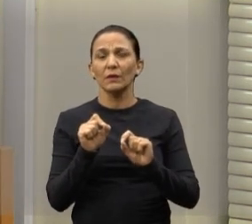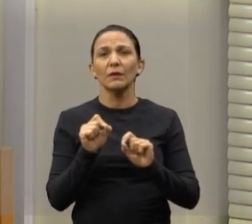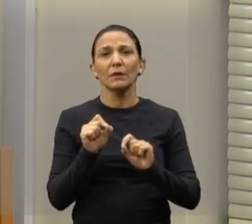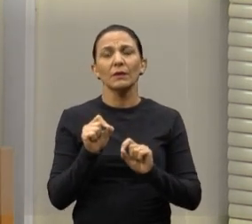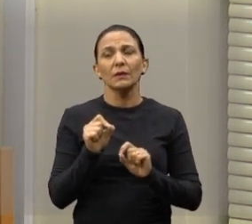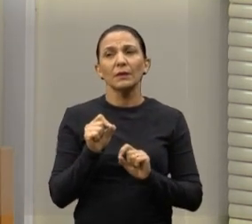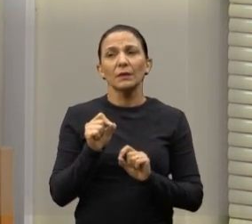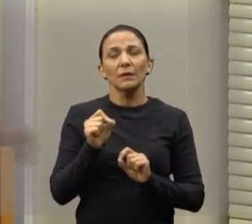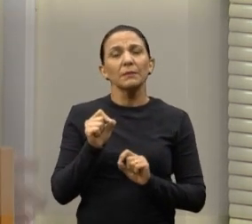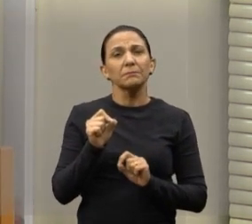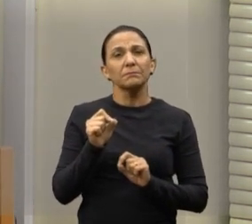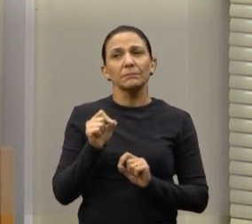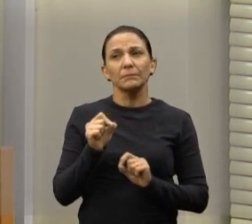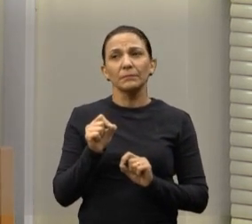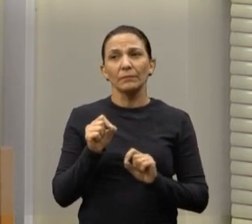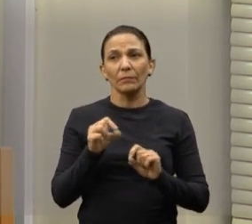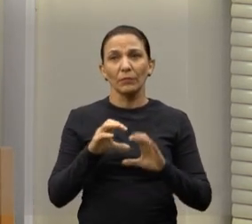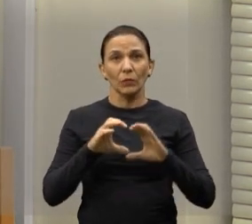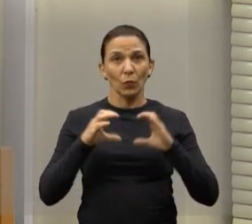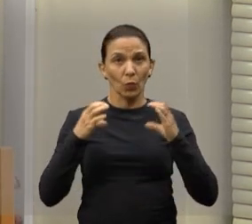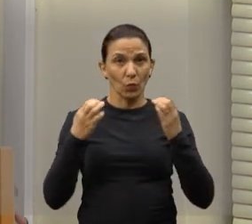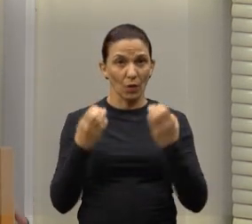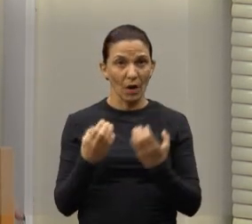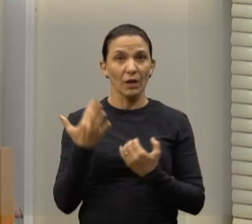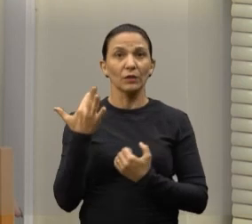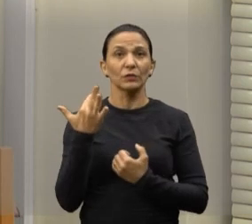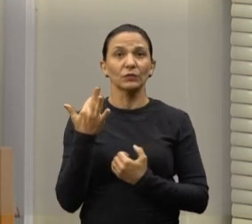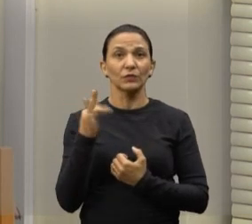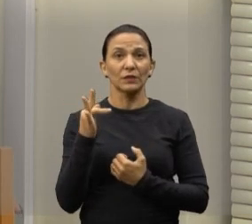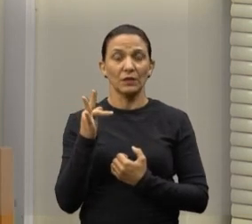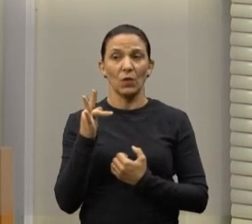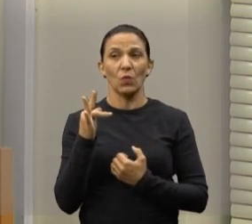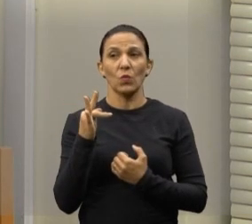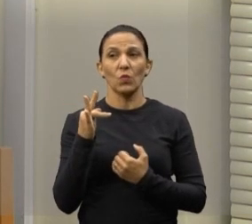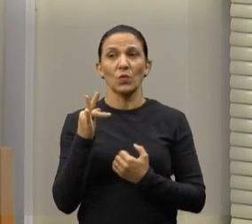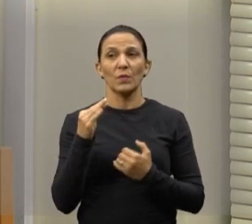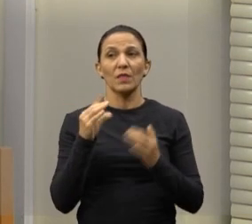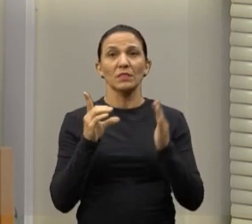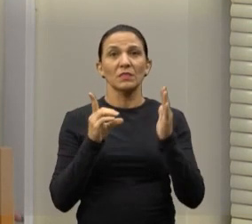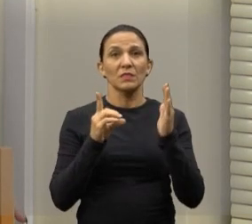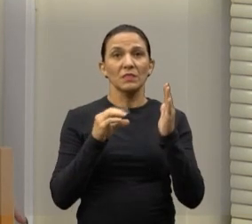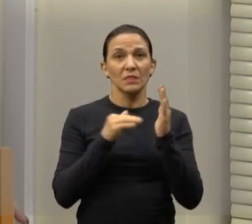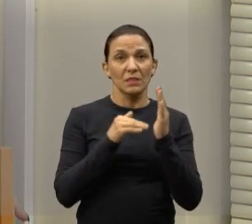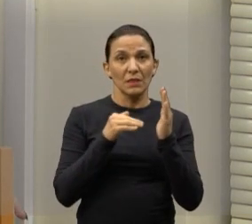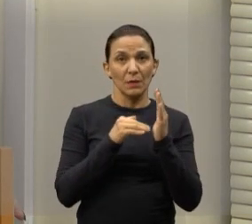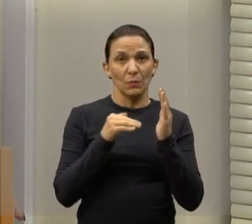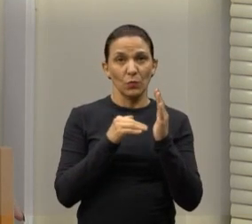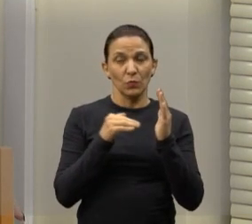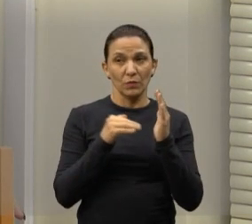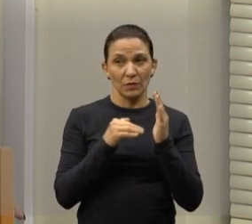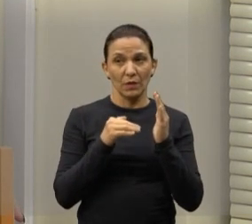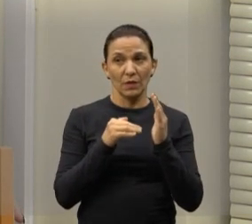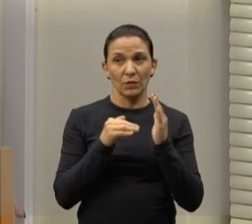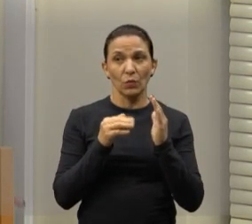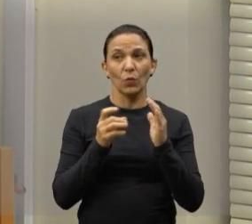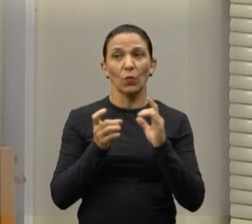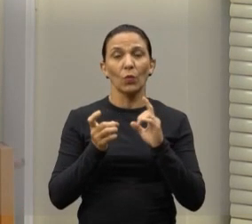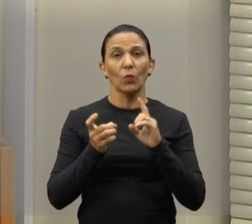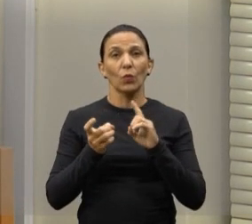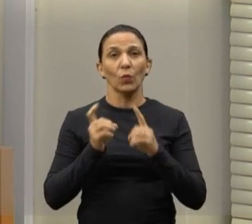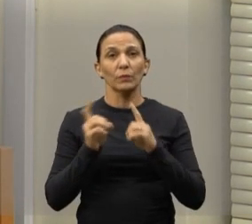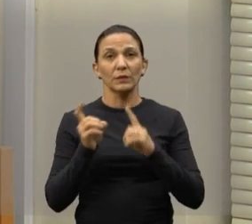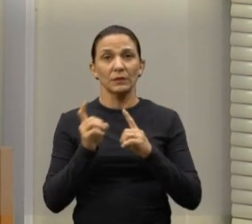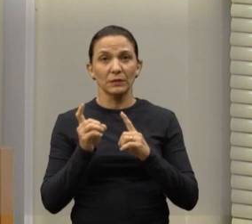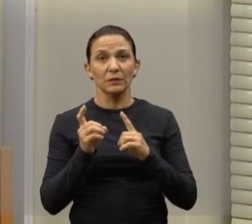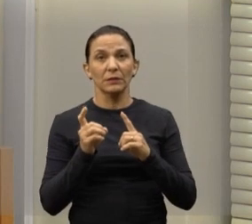sabe muito bem o congresso Federal a câmara dos deputados Mais especificamente na comissão de previdências tem social e